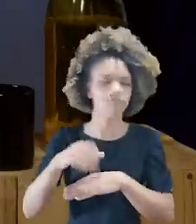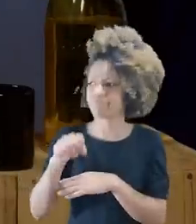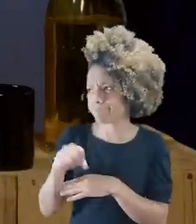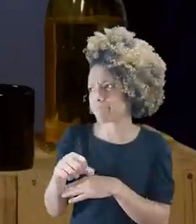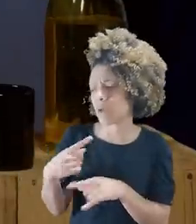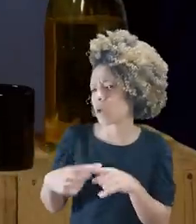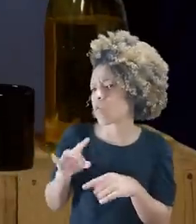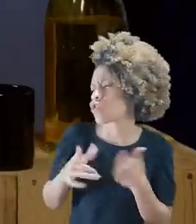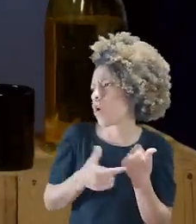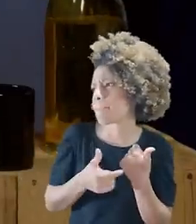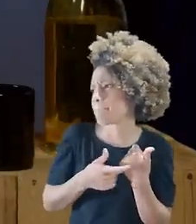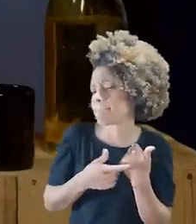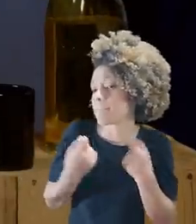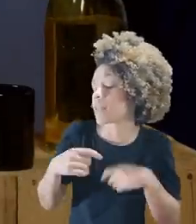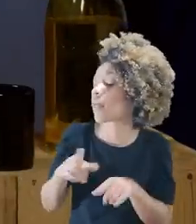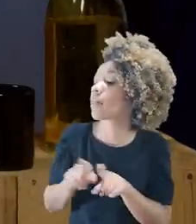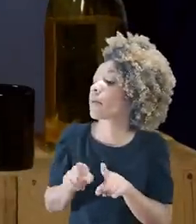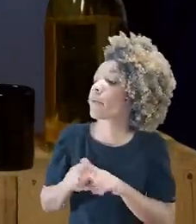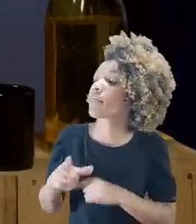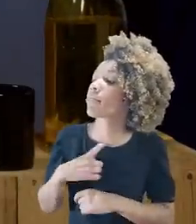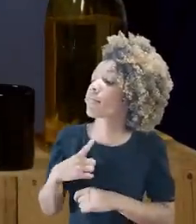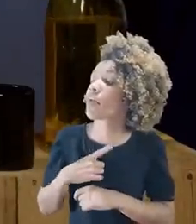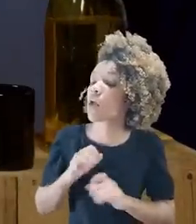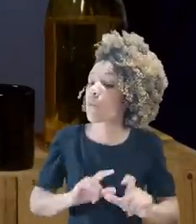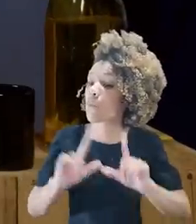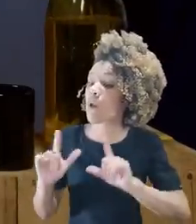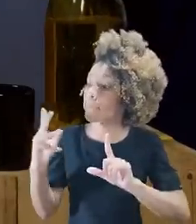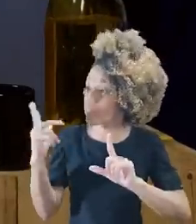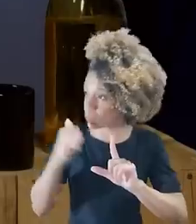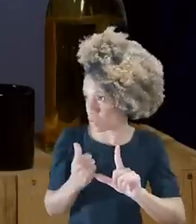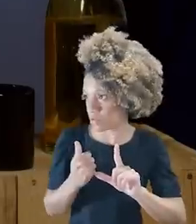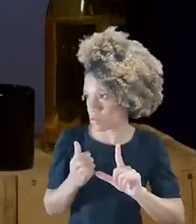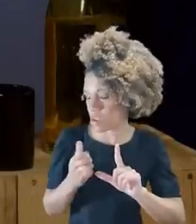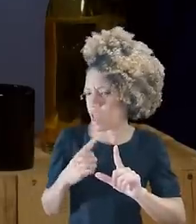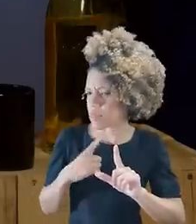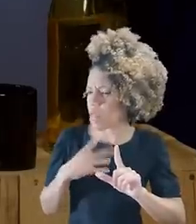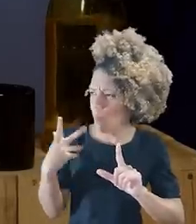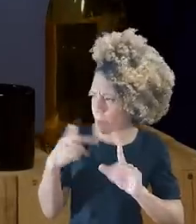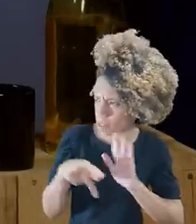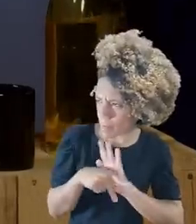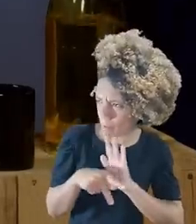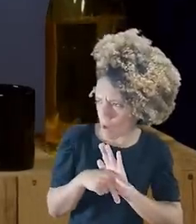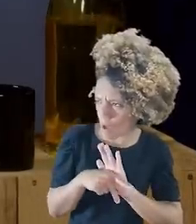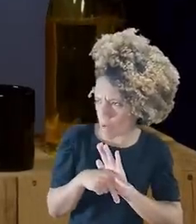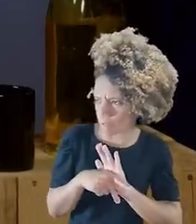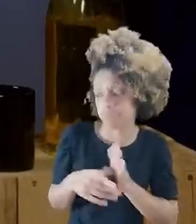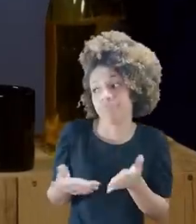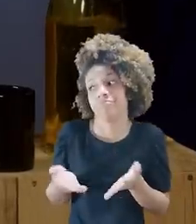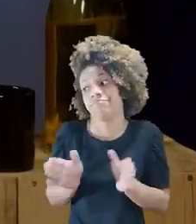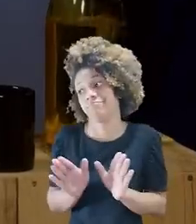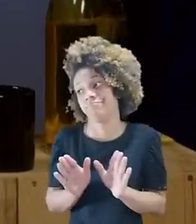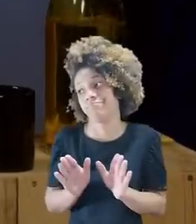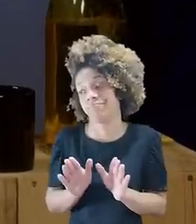o like ele precisa ter uma uma imagem bonita ele precisa ter uma beleza a pessoa também não é